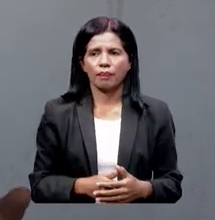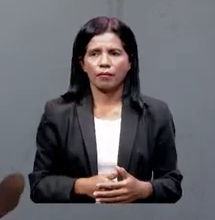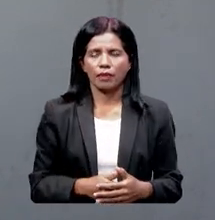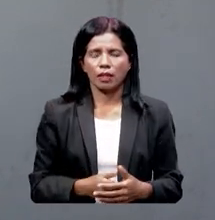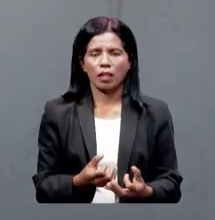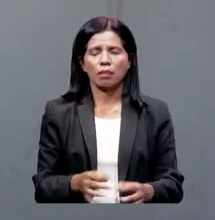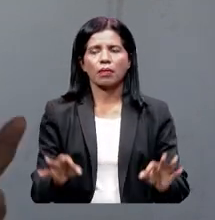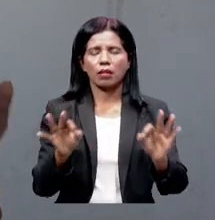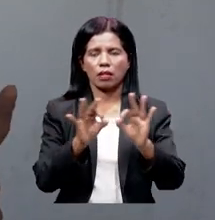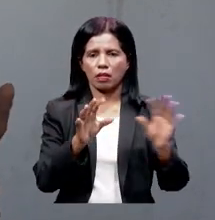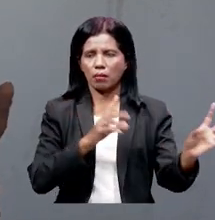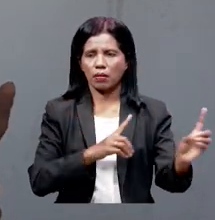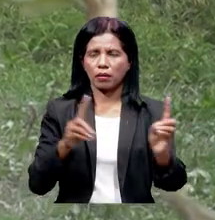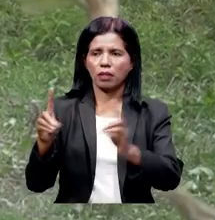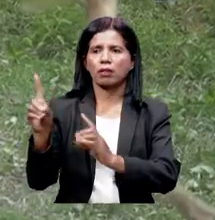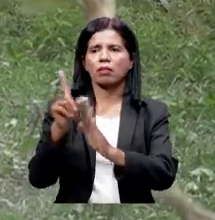Importante é a implementação da lei. Né?